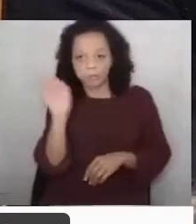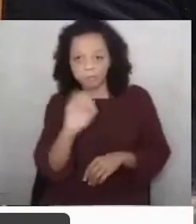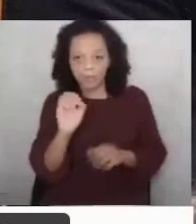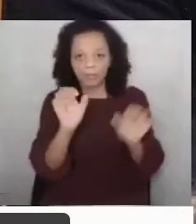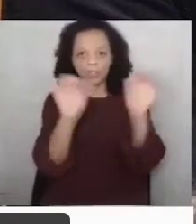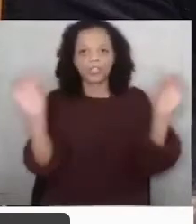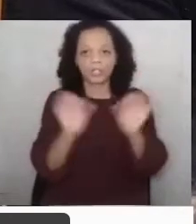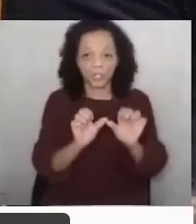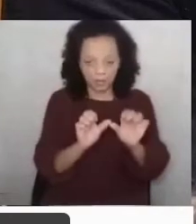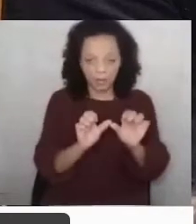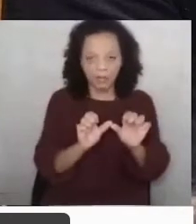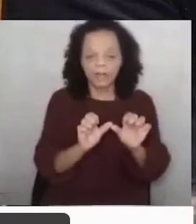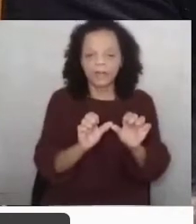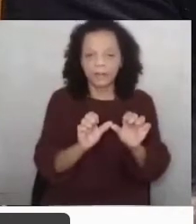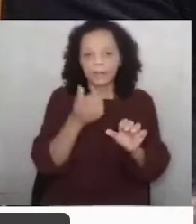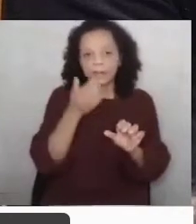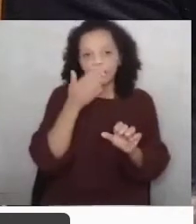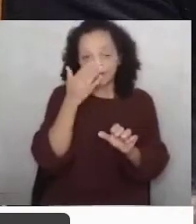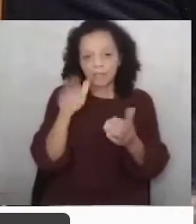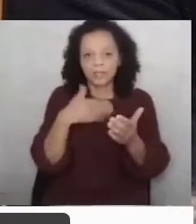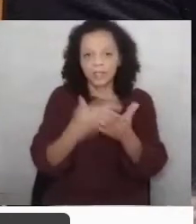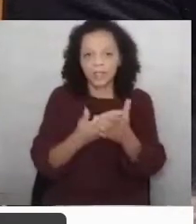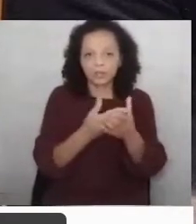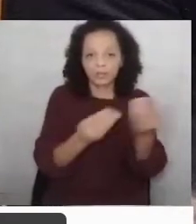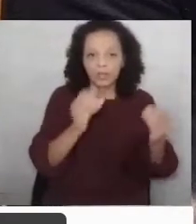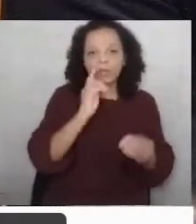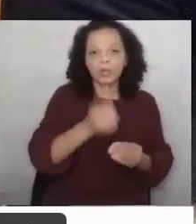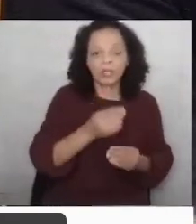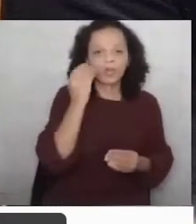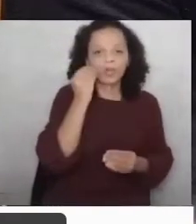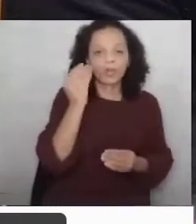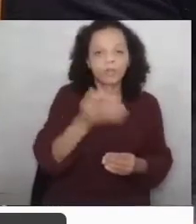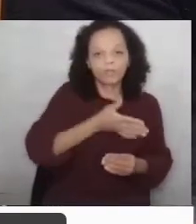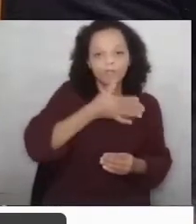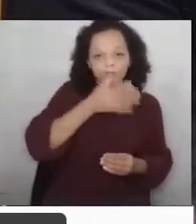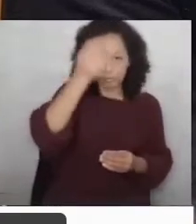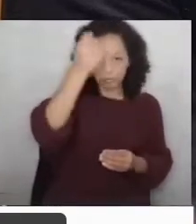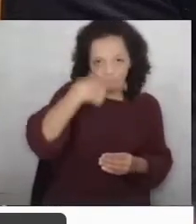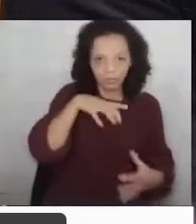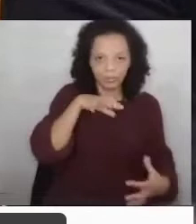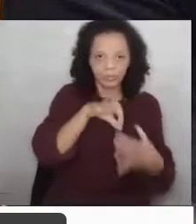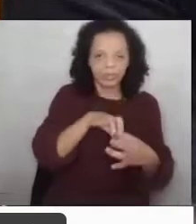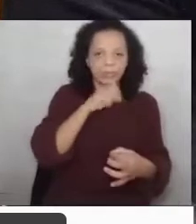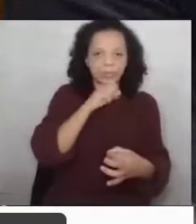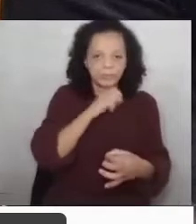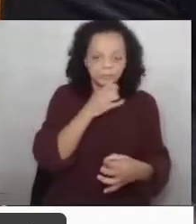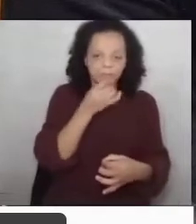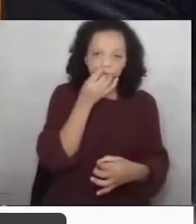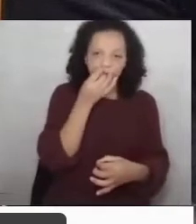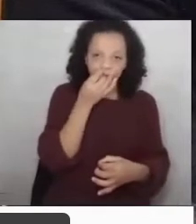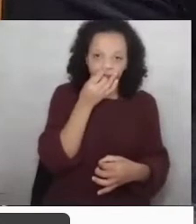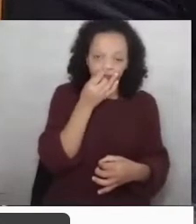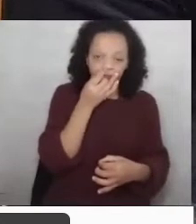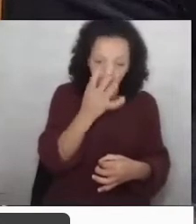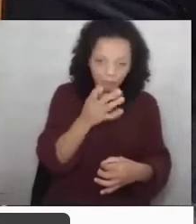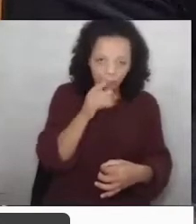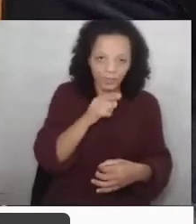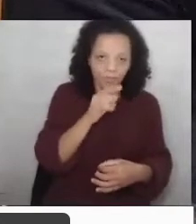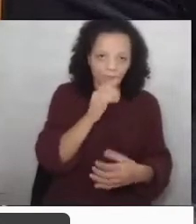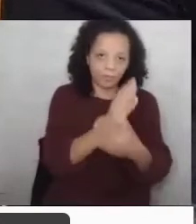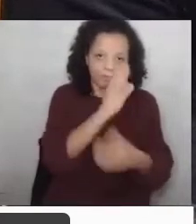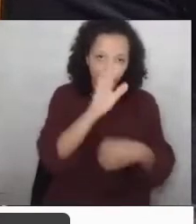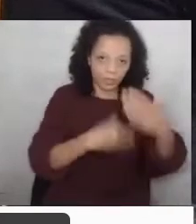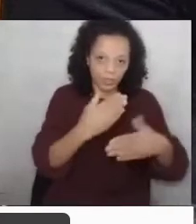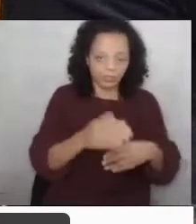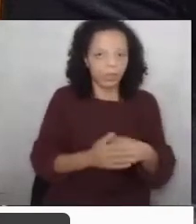o que a partir de inviabiliza a solução EA narrativa construída em torno das possíveis vulnerabilidades desse processo não podemos